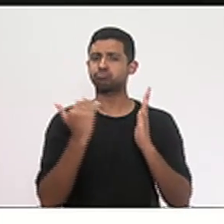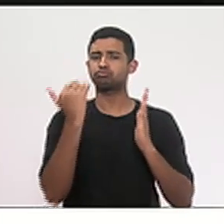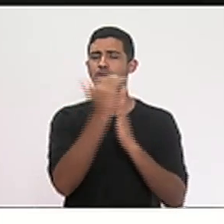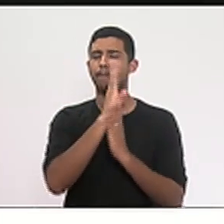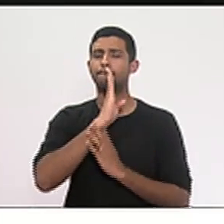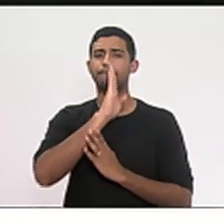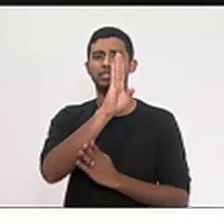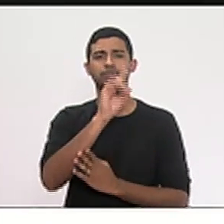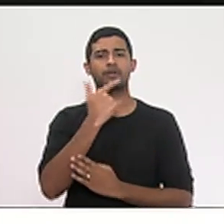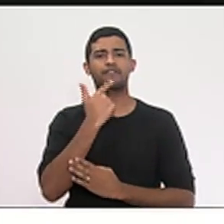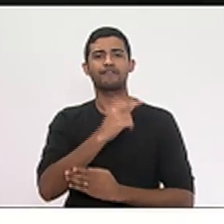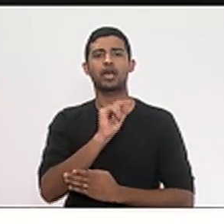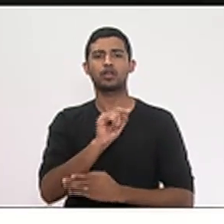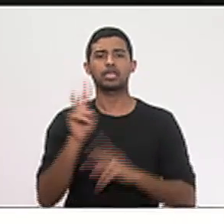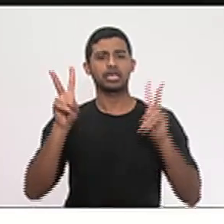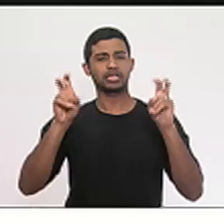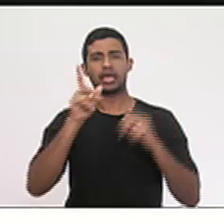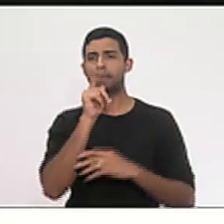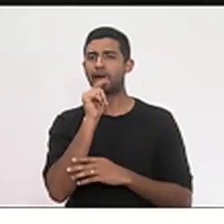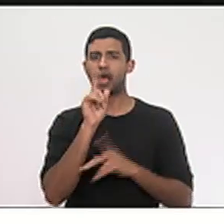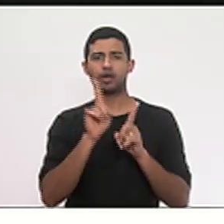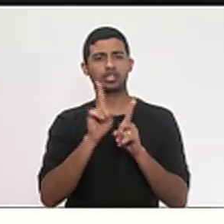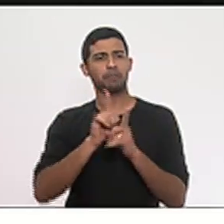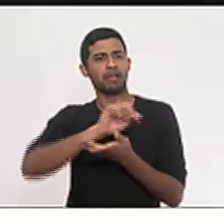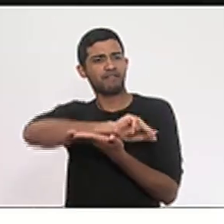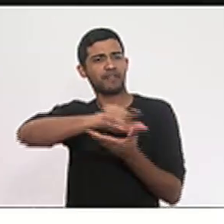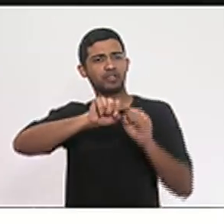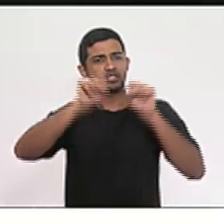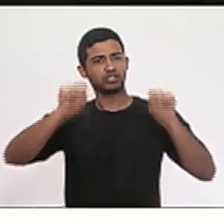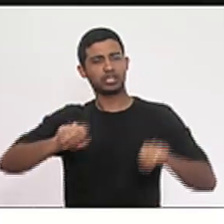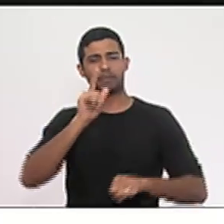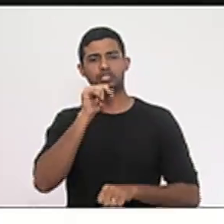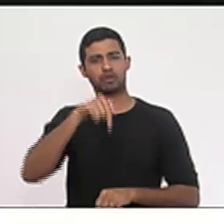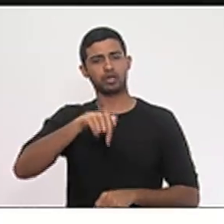com relação à água e os recursos hídricos no nosso Estado.